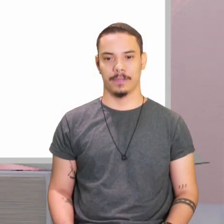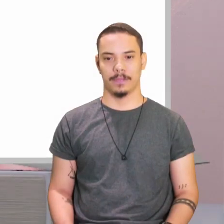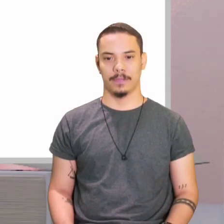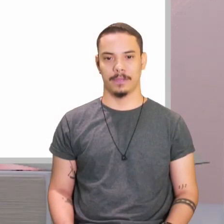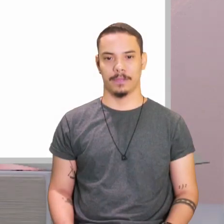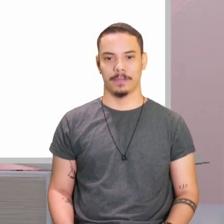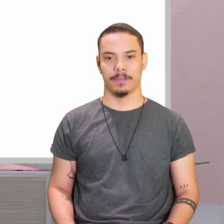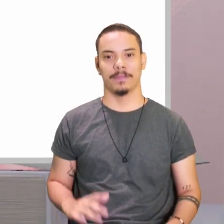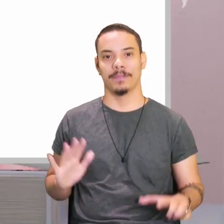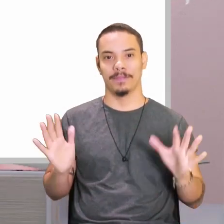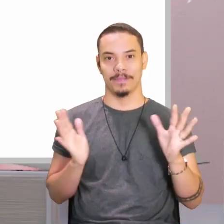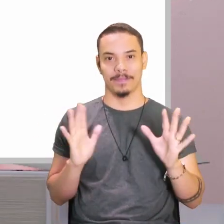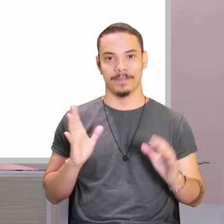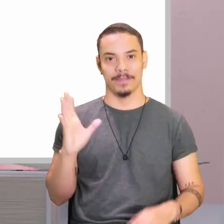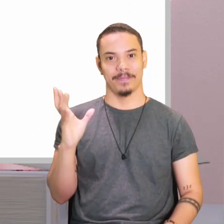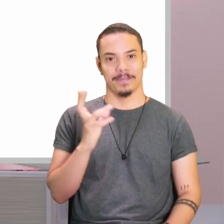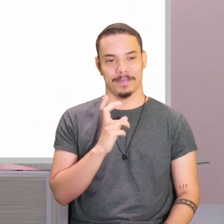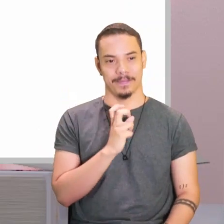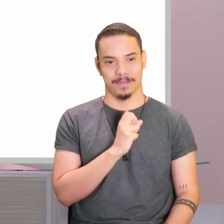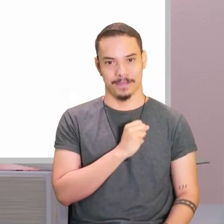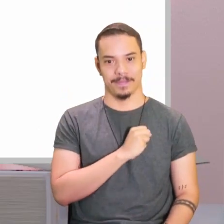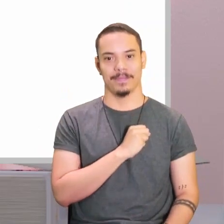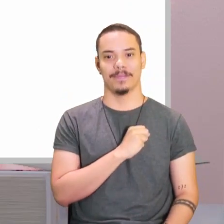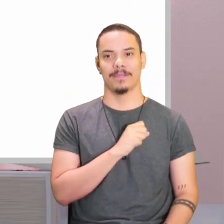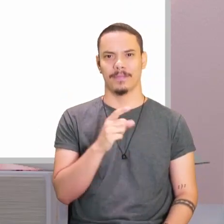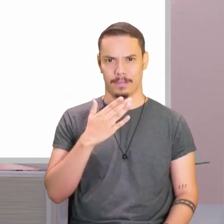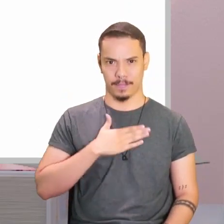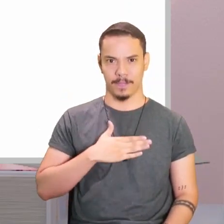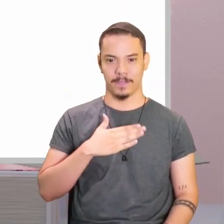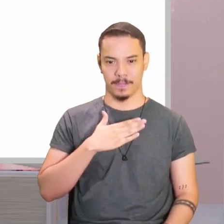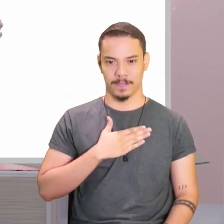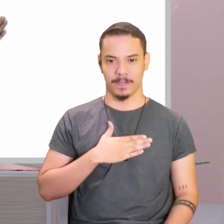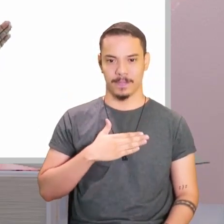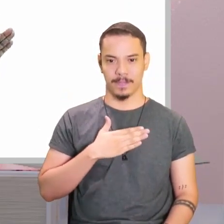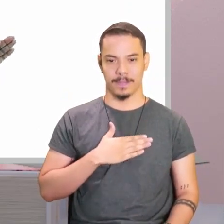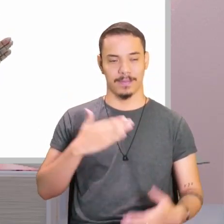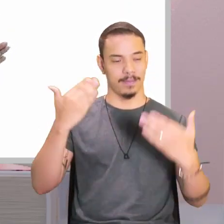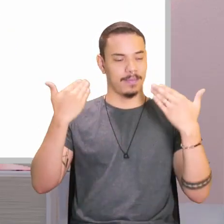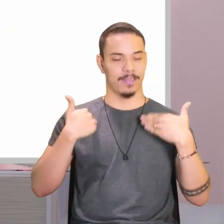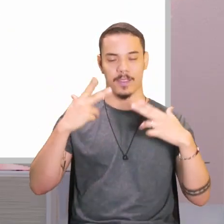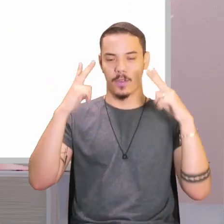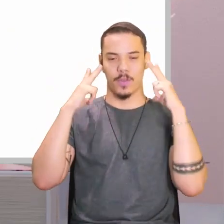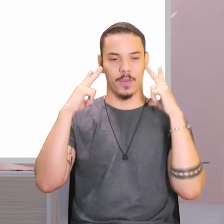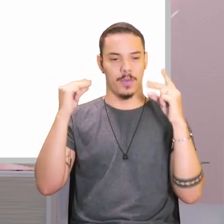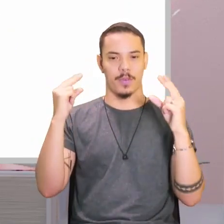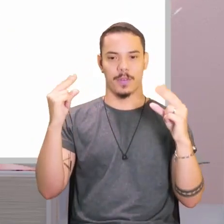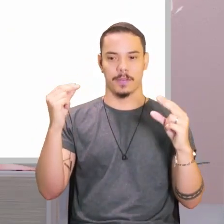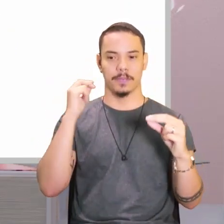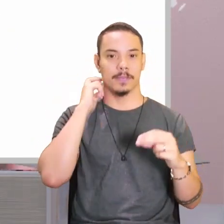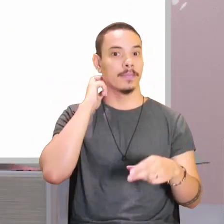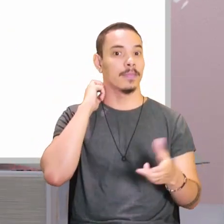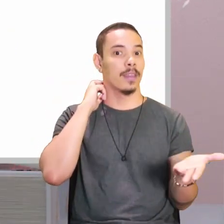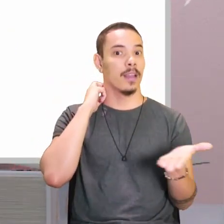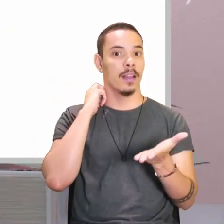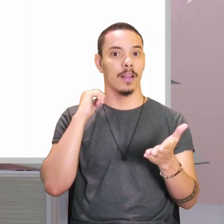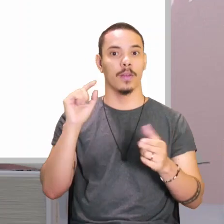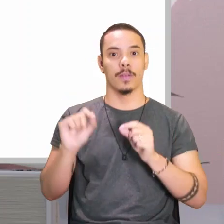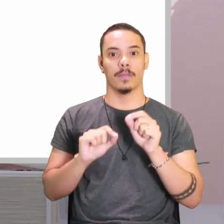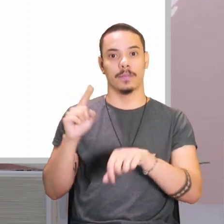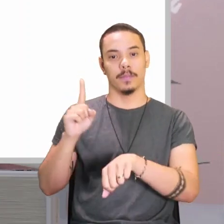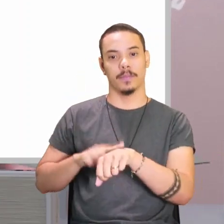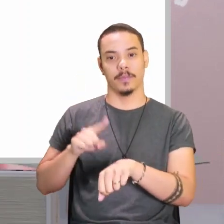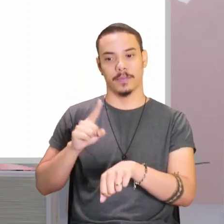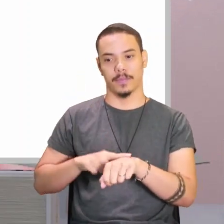Olá amadinho estão calmos ó como eu estou Zen Tá certo agora é o grande momento